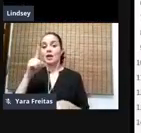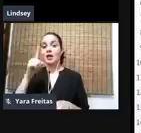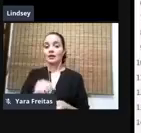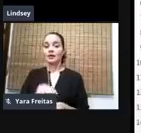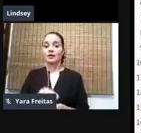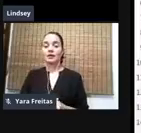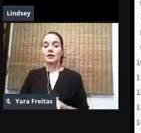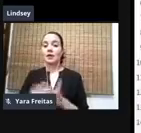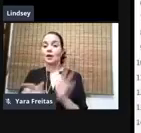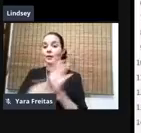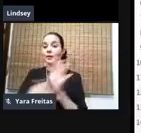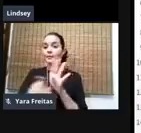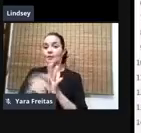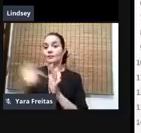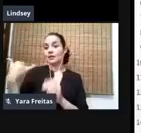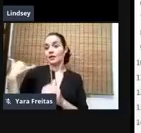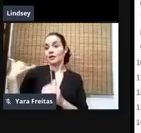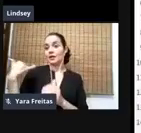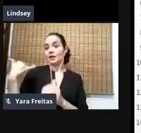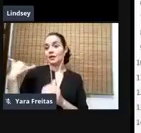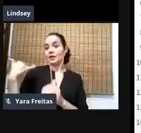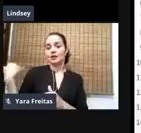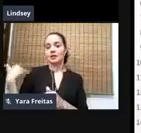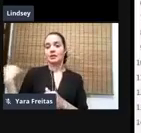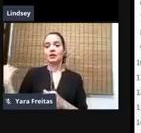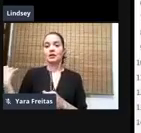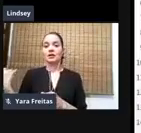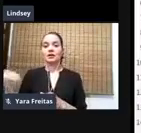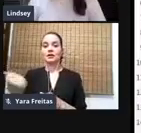idade, o sexo,